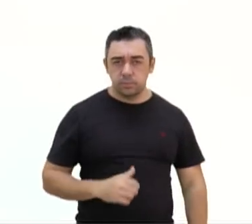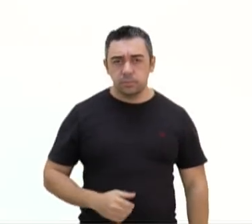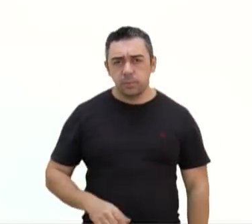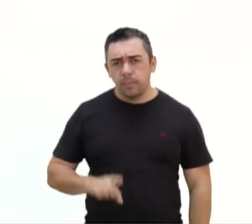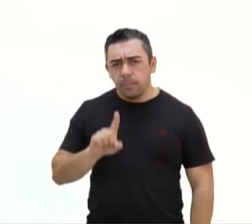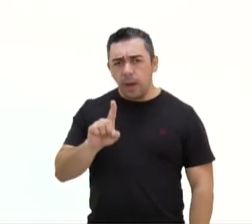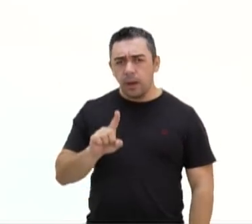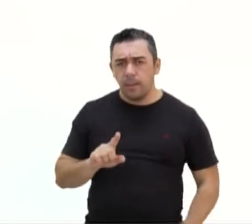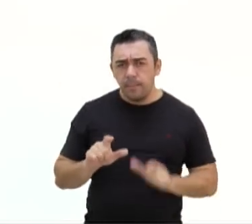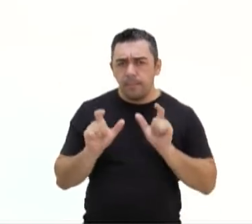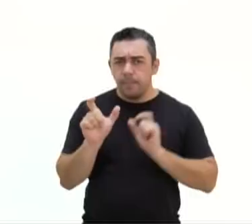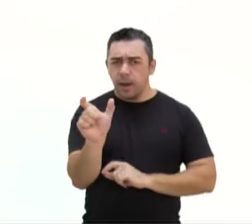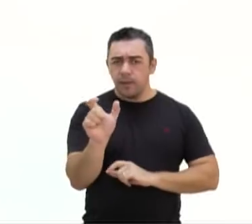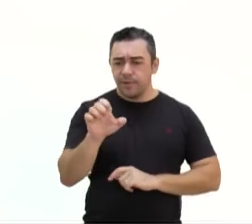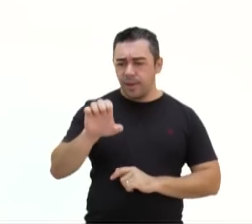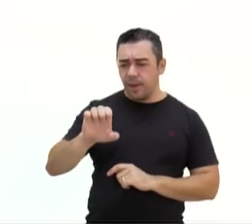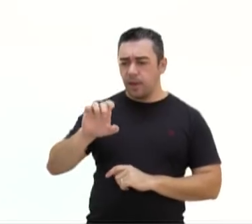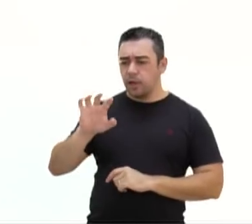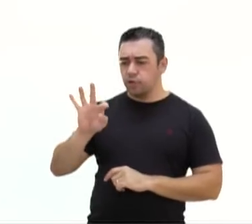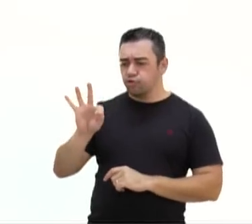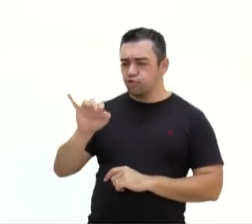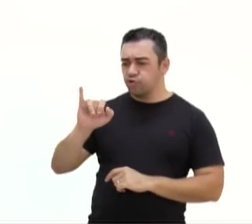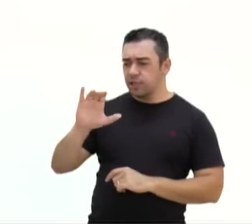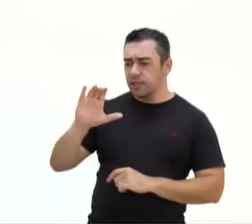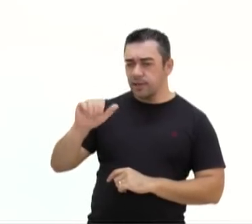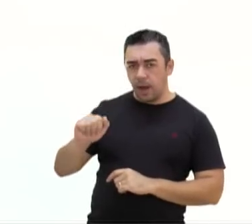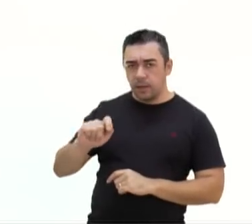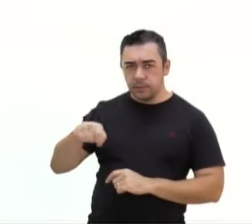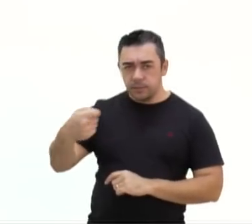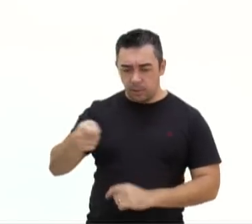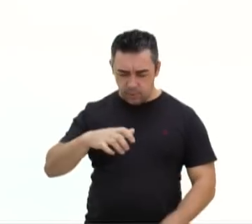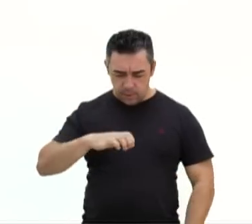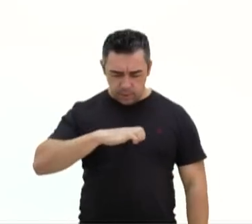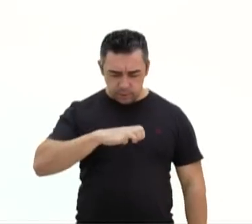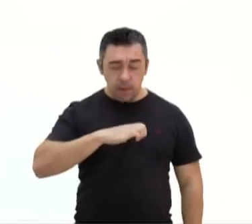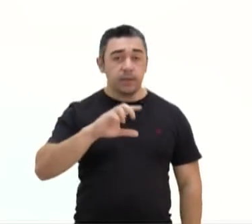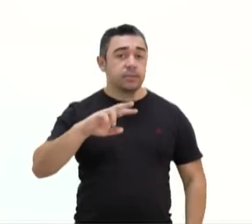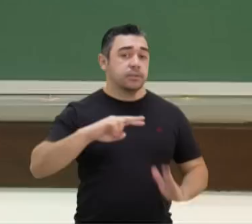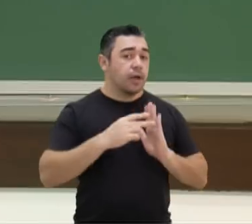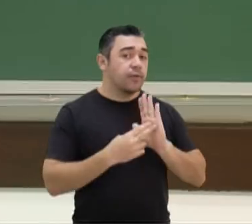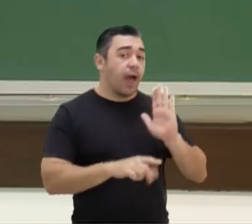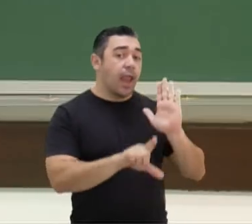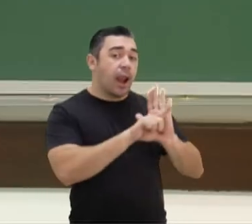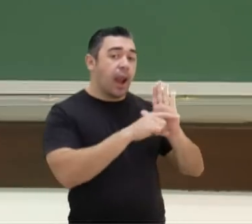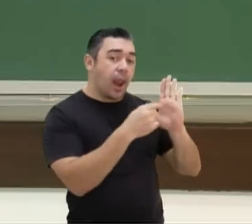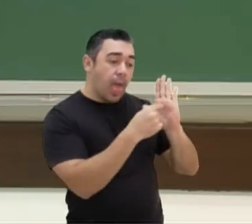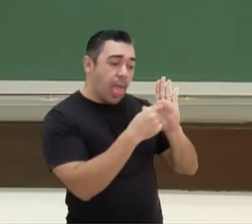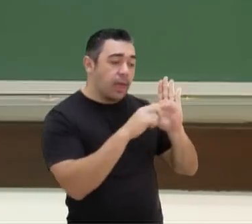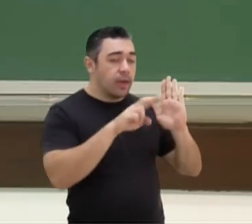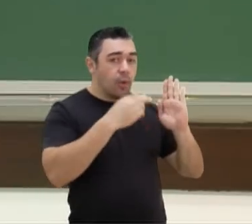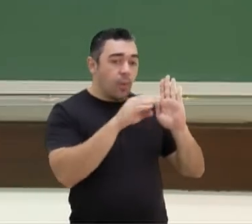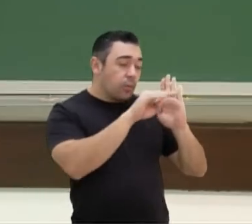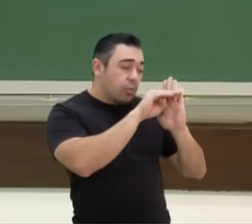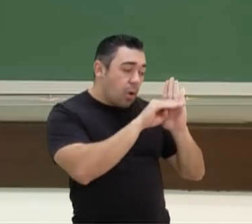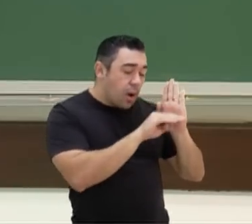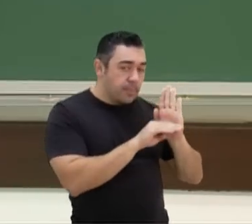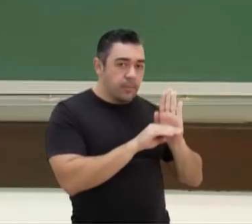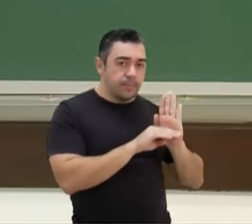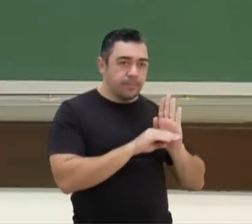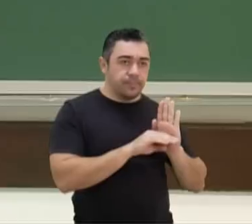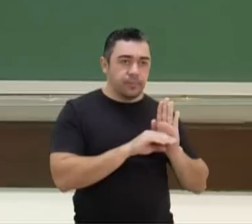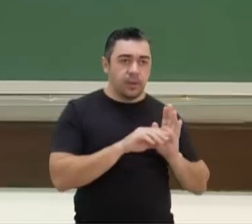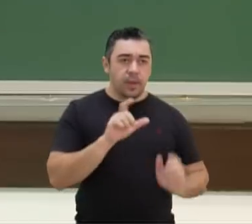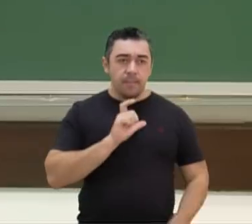palavra ética vem do grego, significa literalmente lei ou norma. Então, ethos, o termo grego